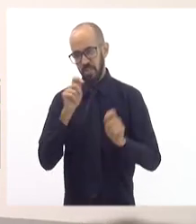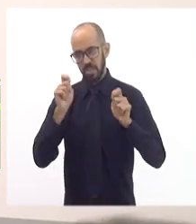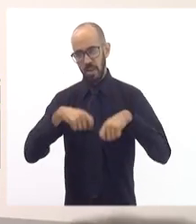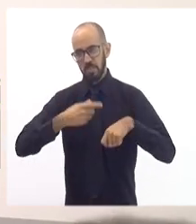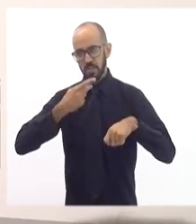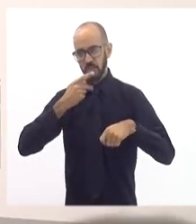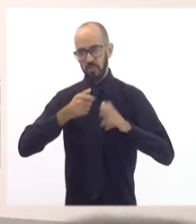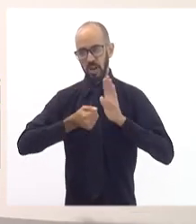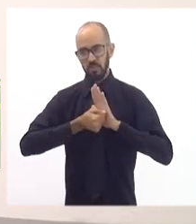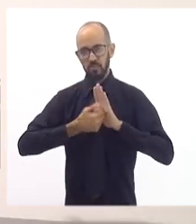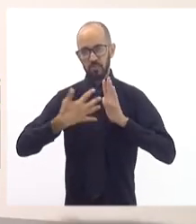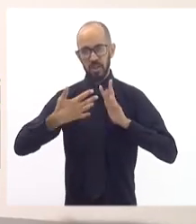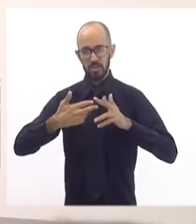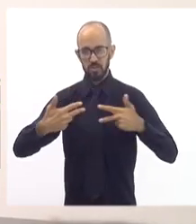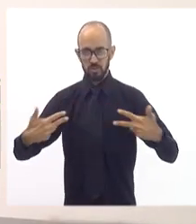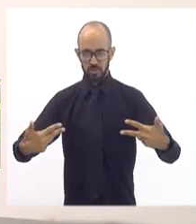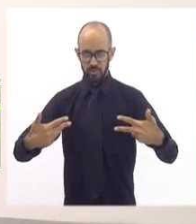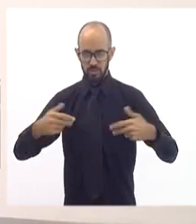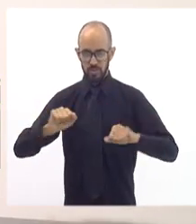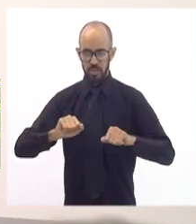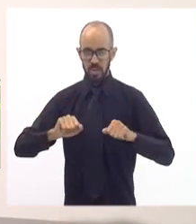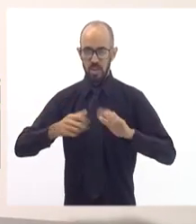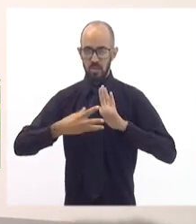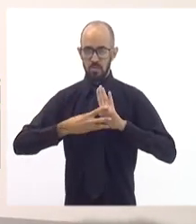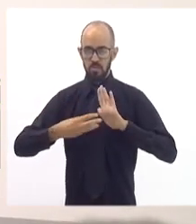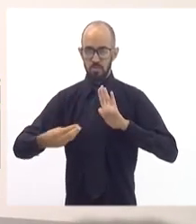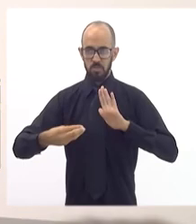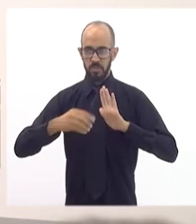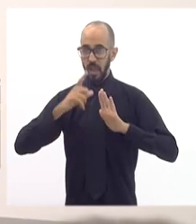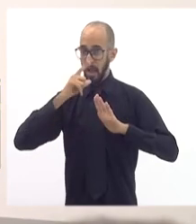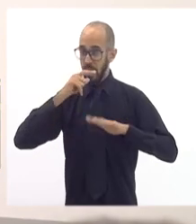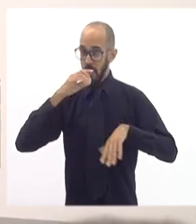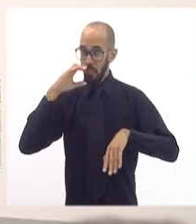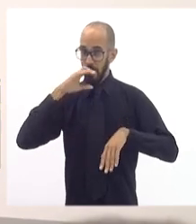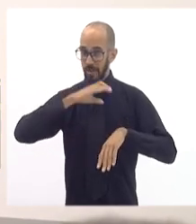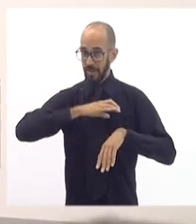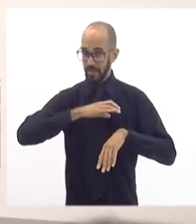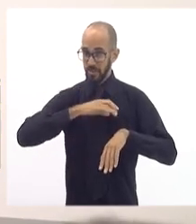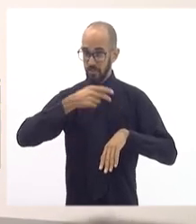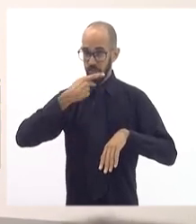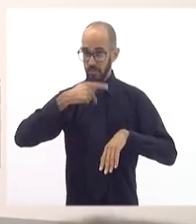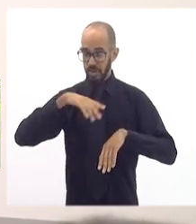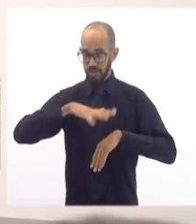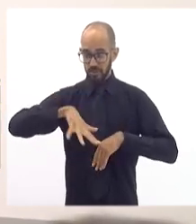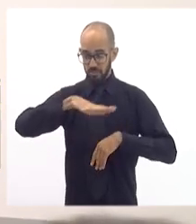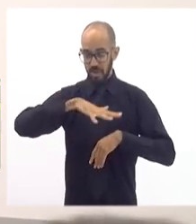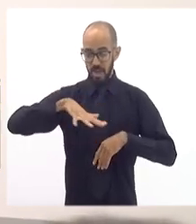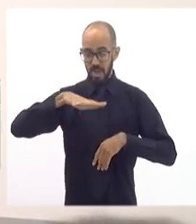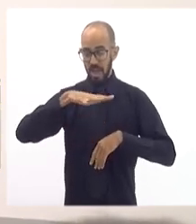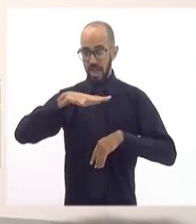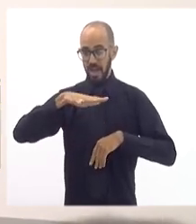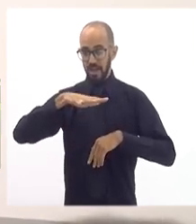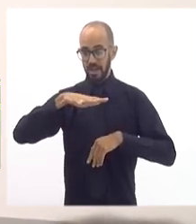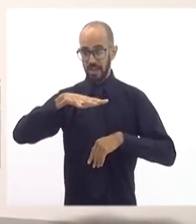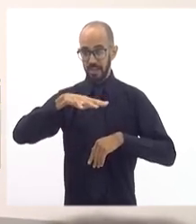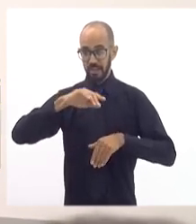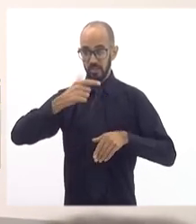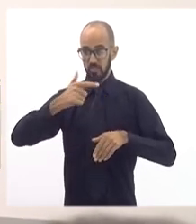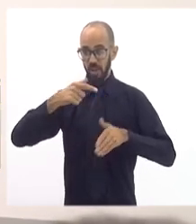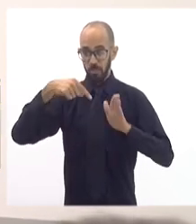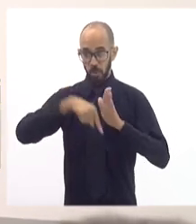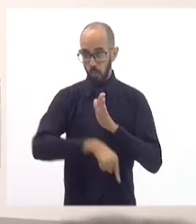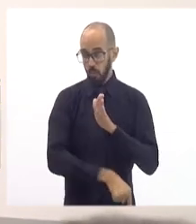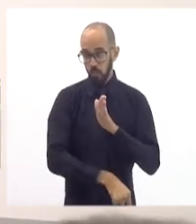ou seja A modelagem da dispersão da água aquecida você fala se que é uma área casa como se isso fosse bom